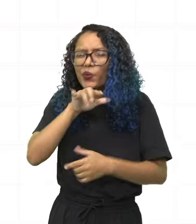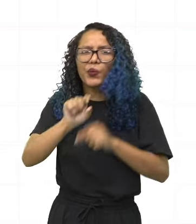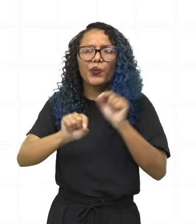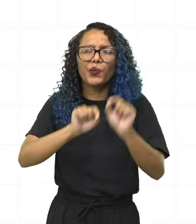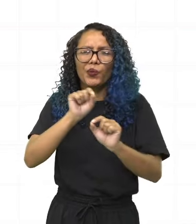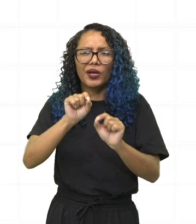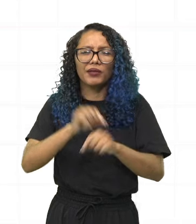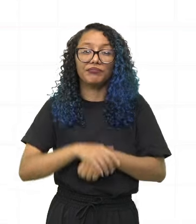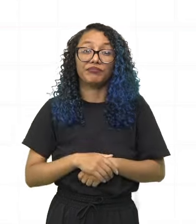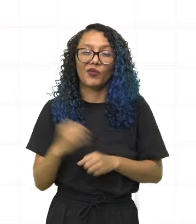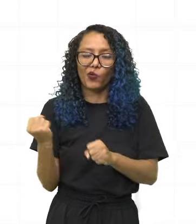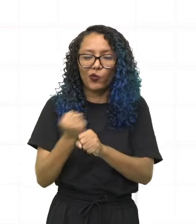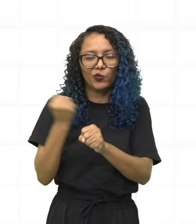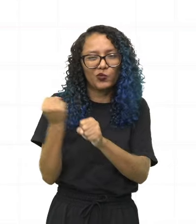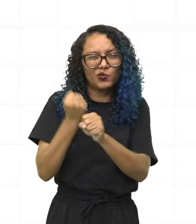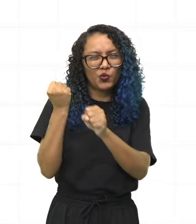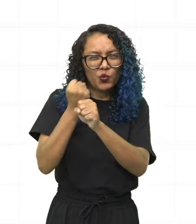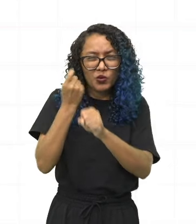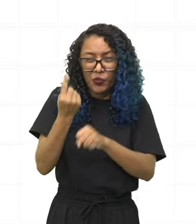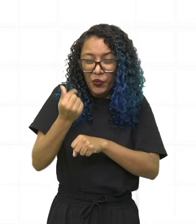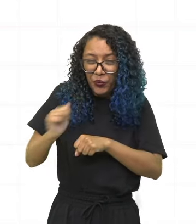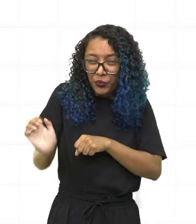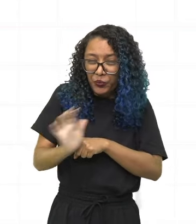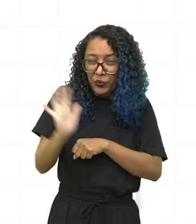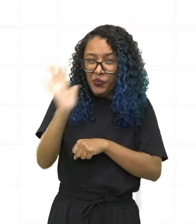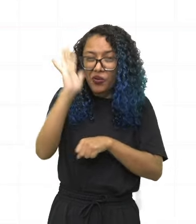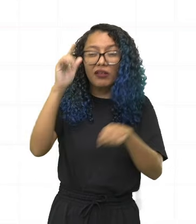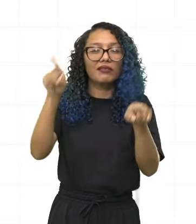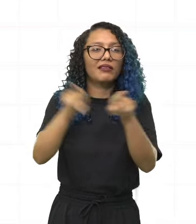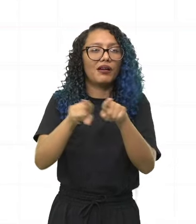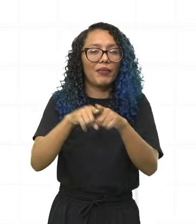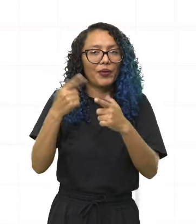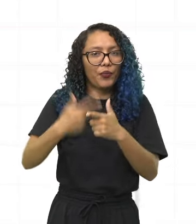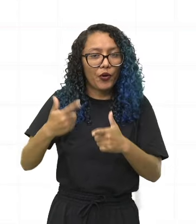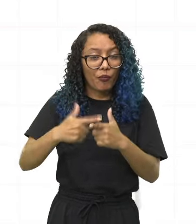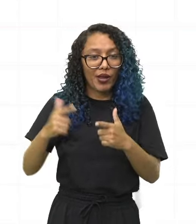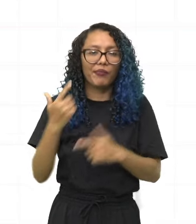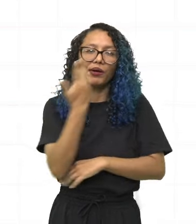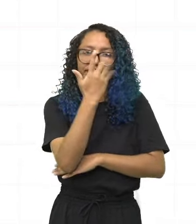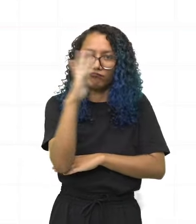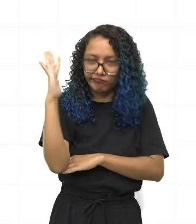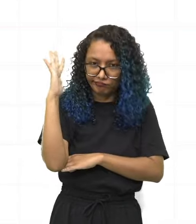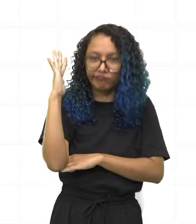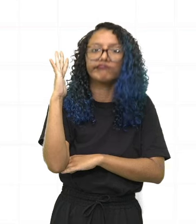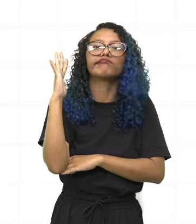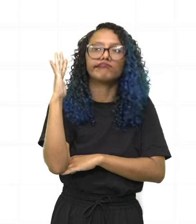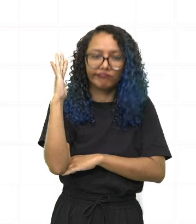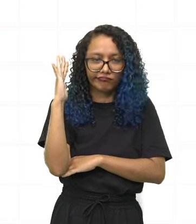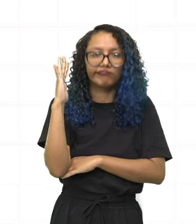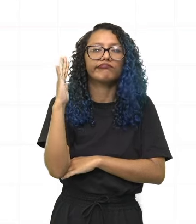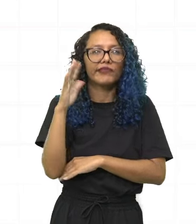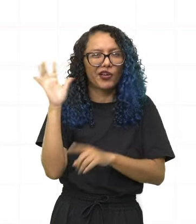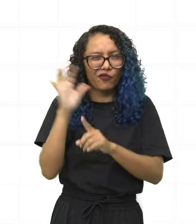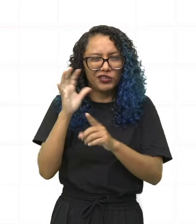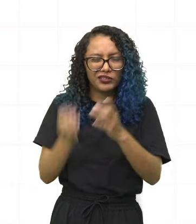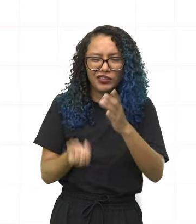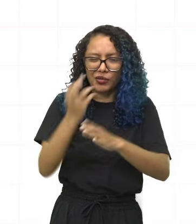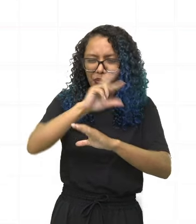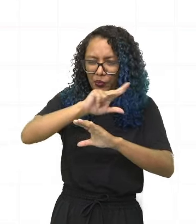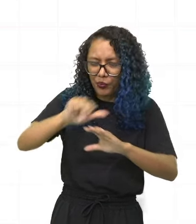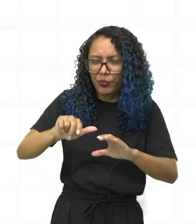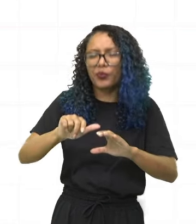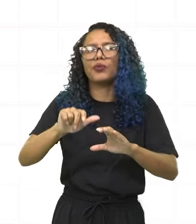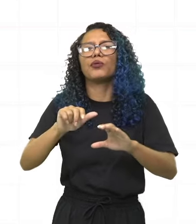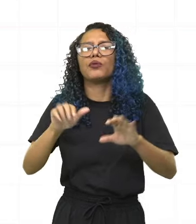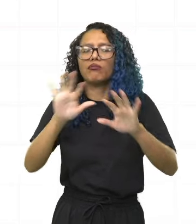custo de construção, os impactos ambientais também que são causados, a biodiversidade, os ecossistemas,